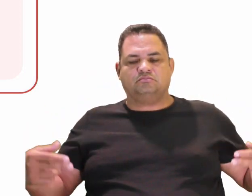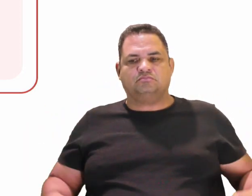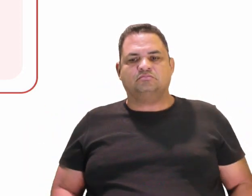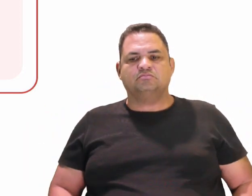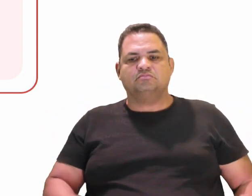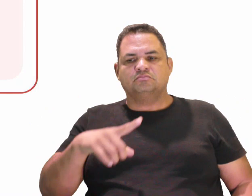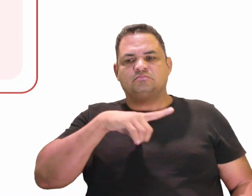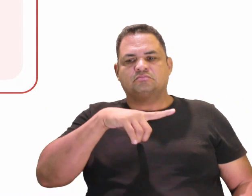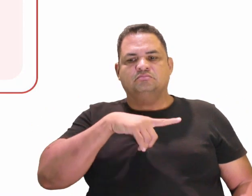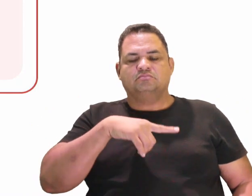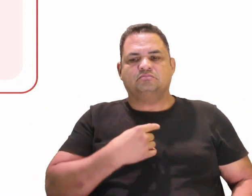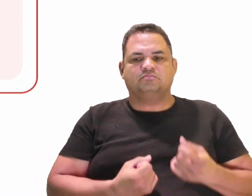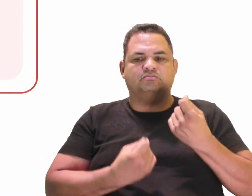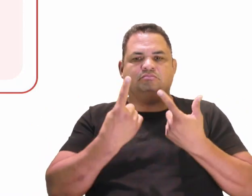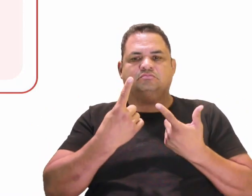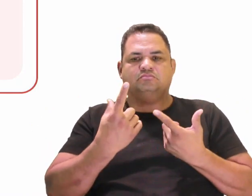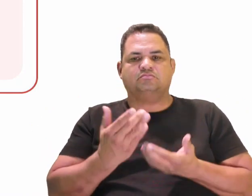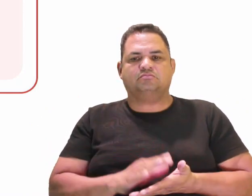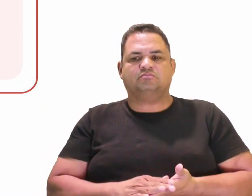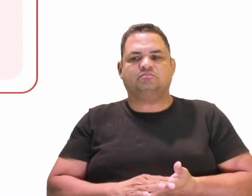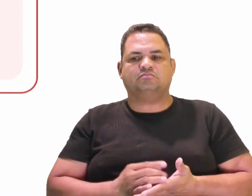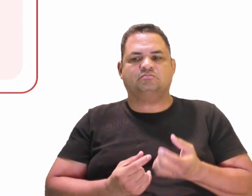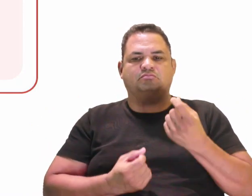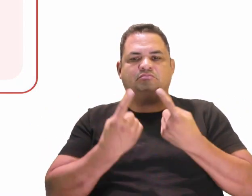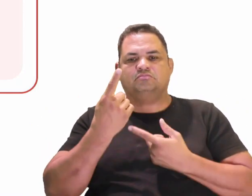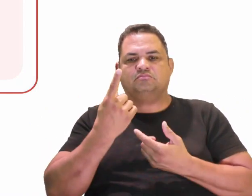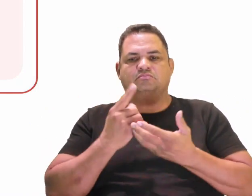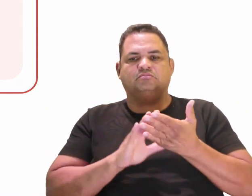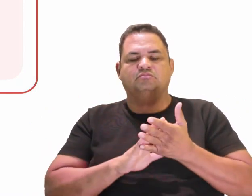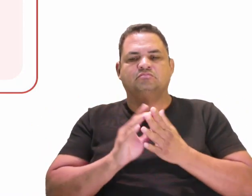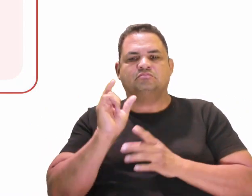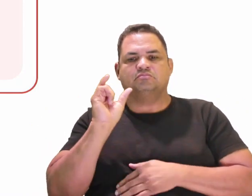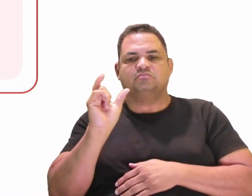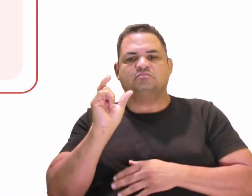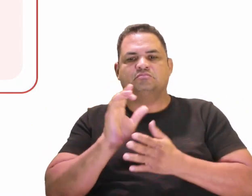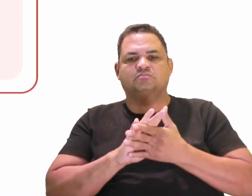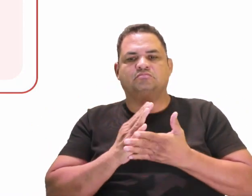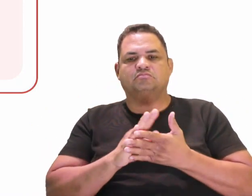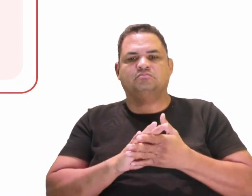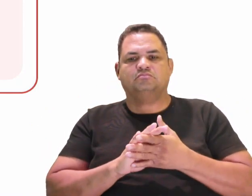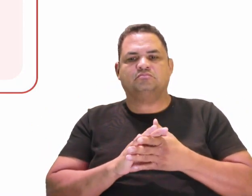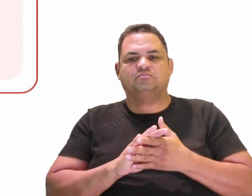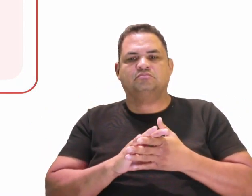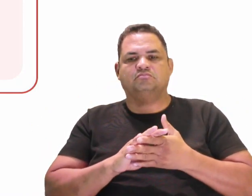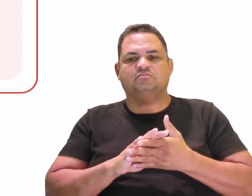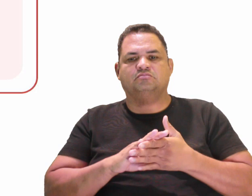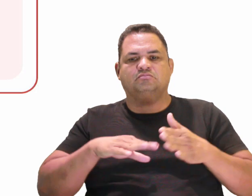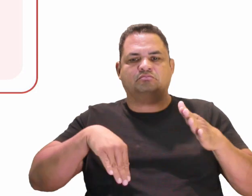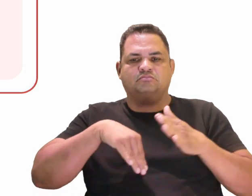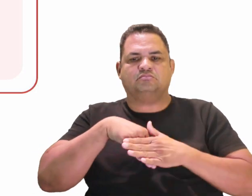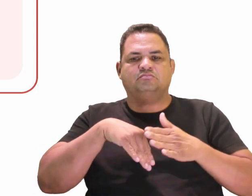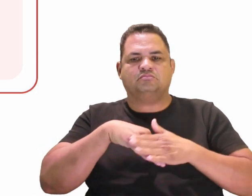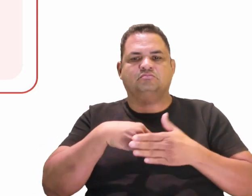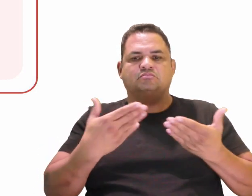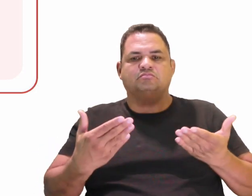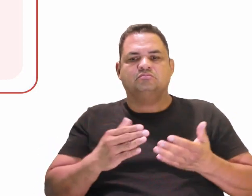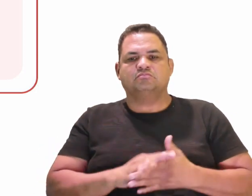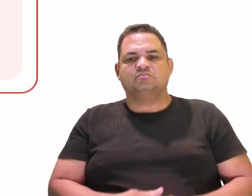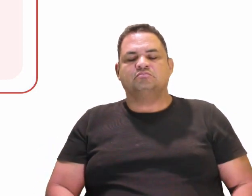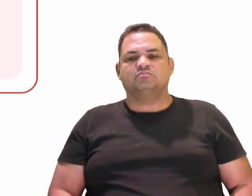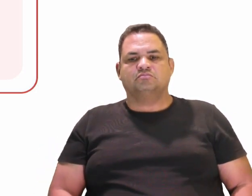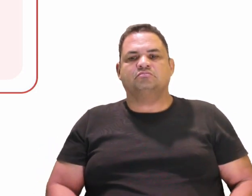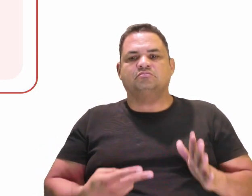Então temos alguns esportes aqui, algumas palavras referentes aos esportes, que são soccer, futebol,